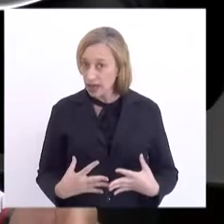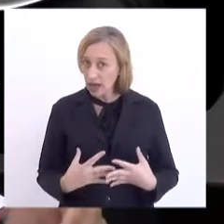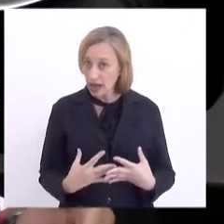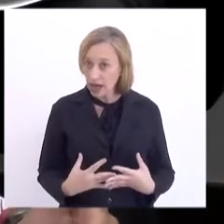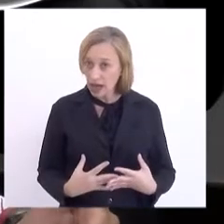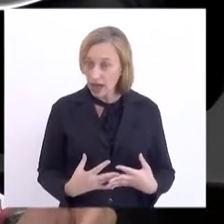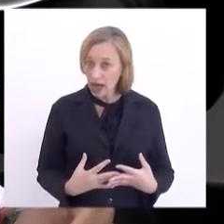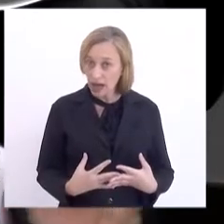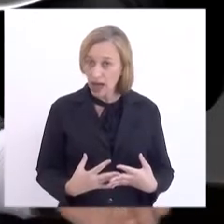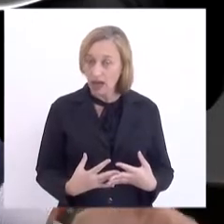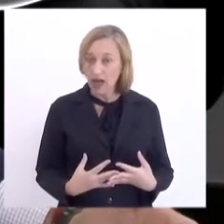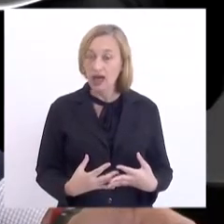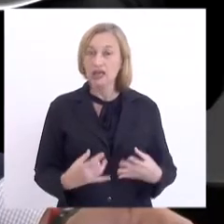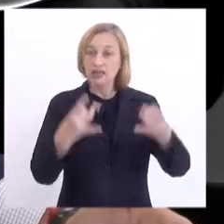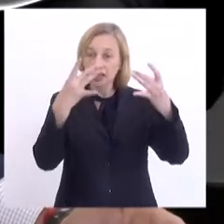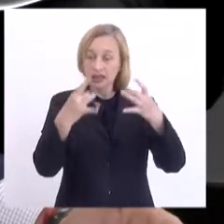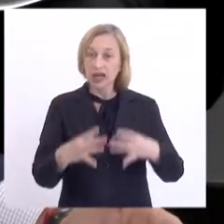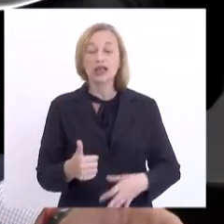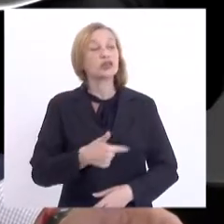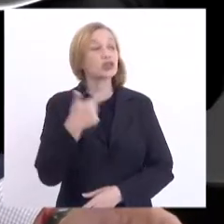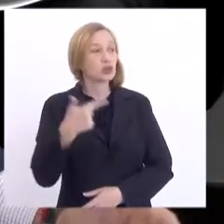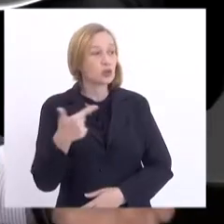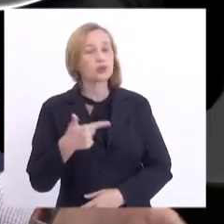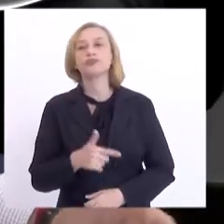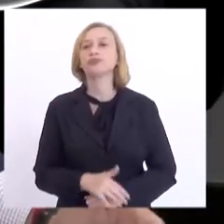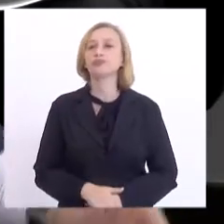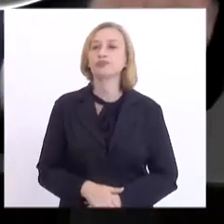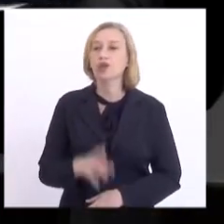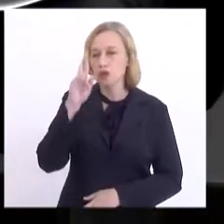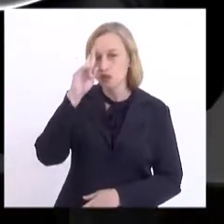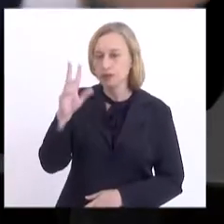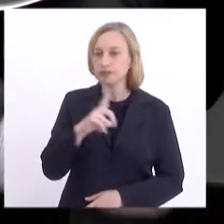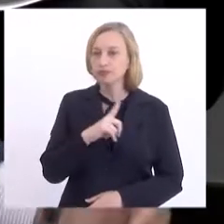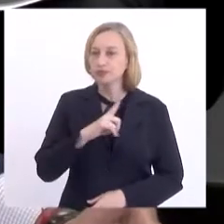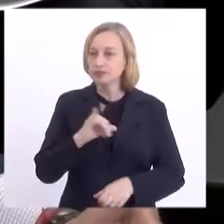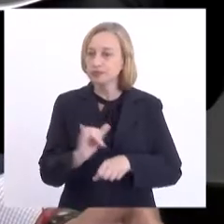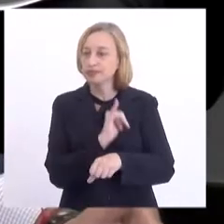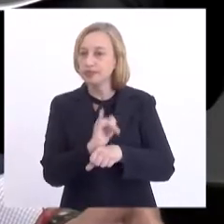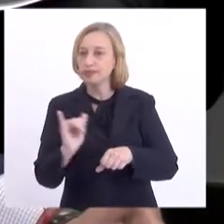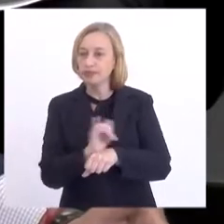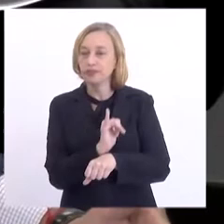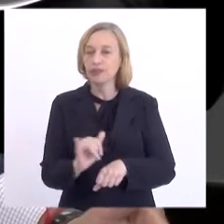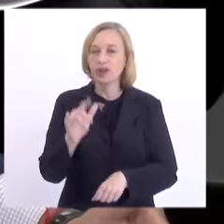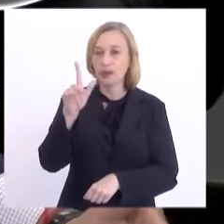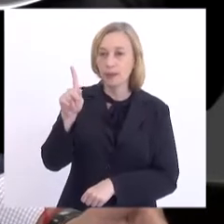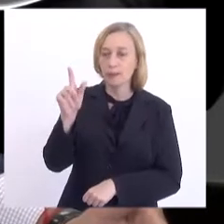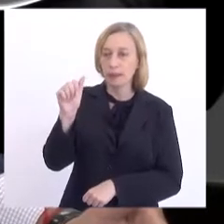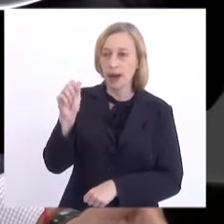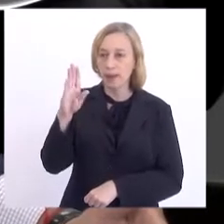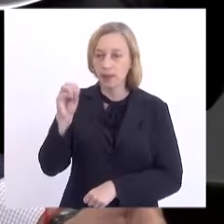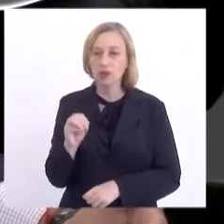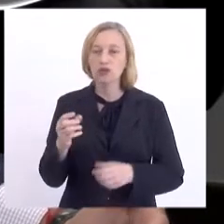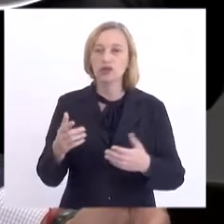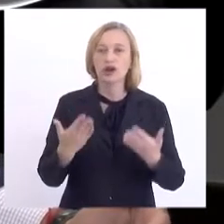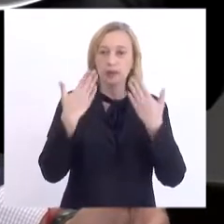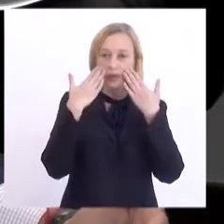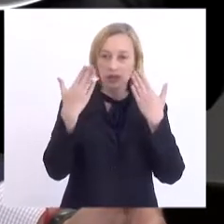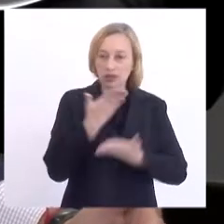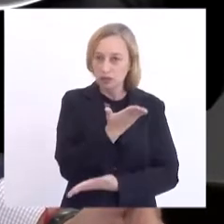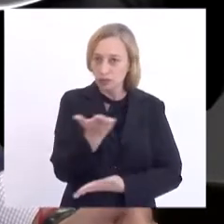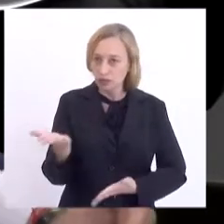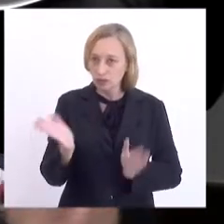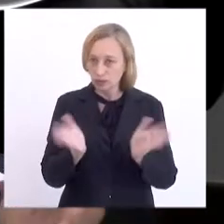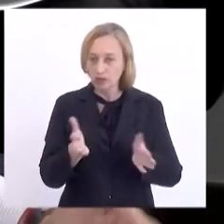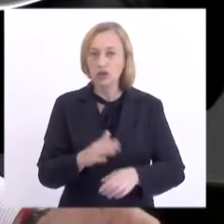fáceis de decisão e o segundo. É que o Senhor tem os mecanismos que o Pablo vai apresentar para os senhores